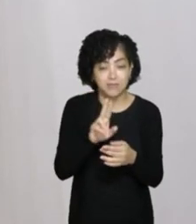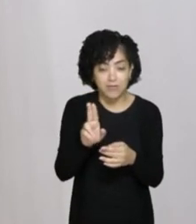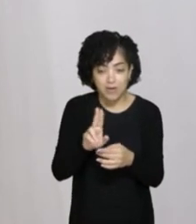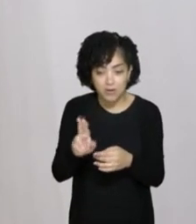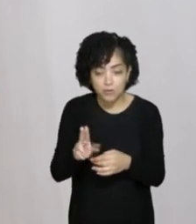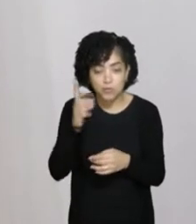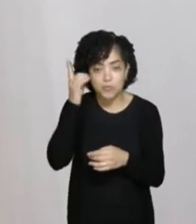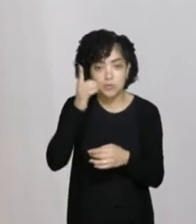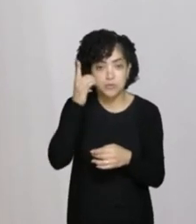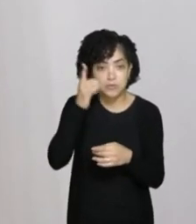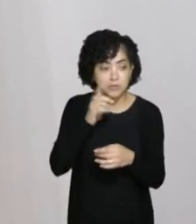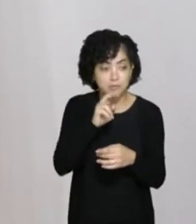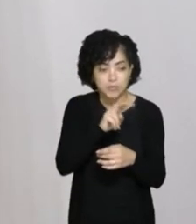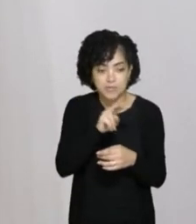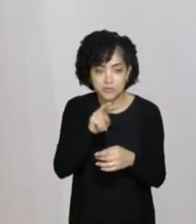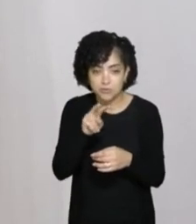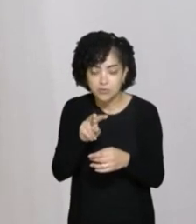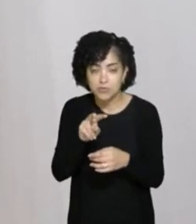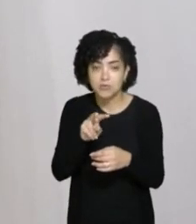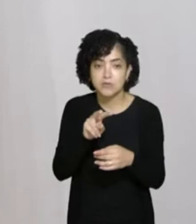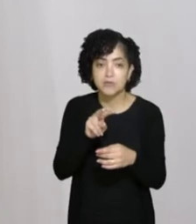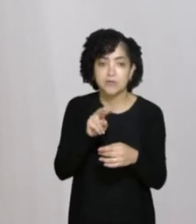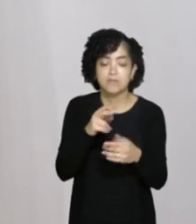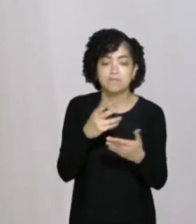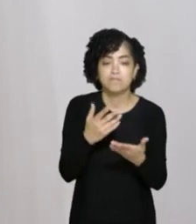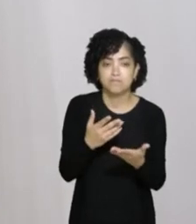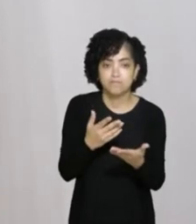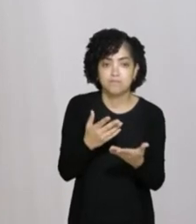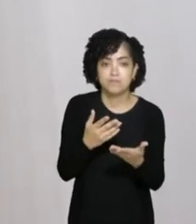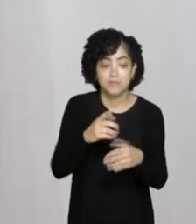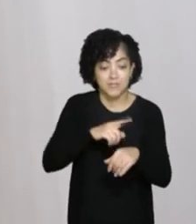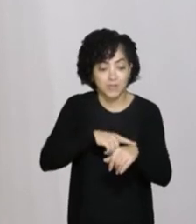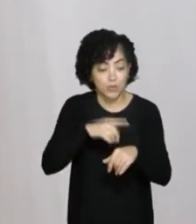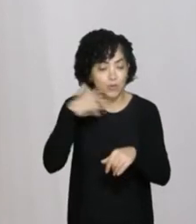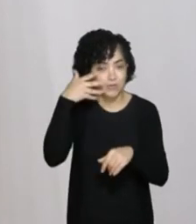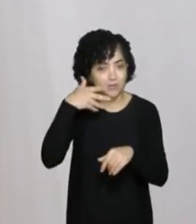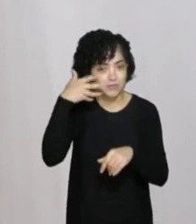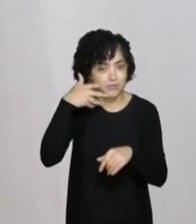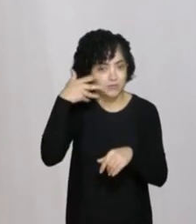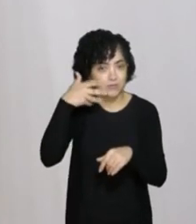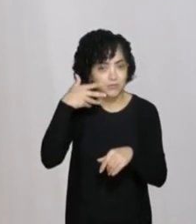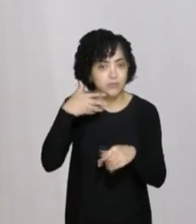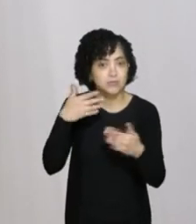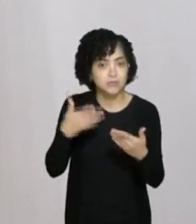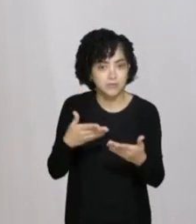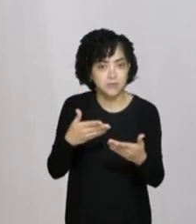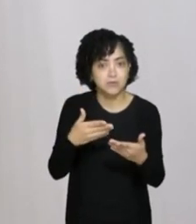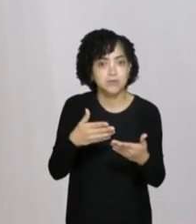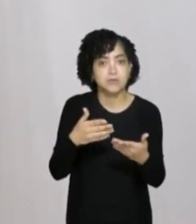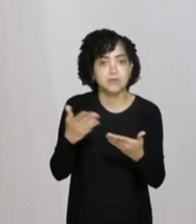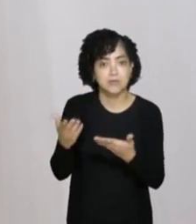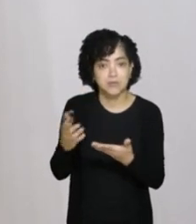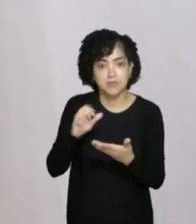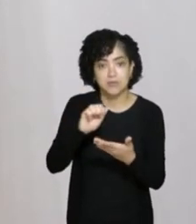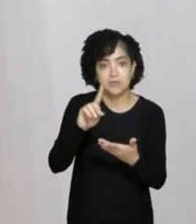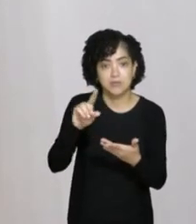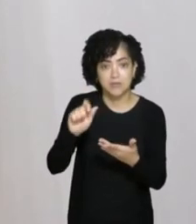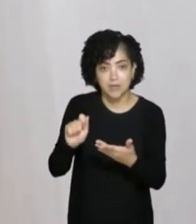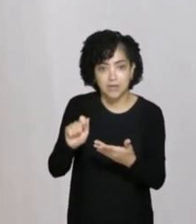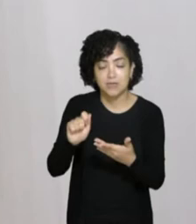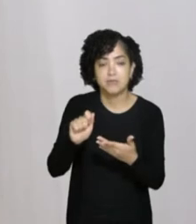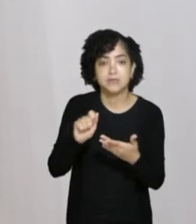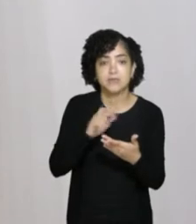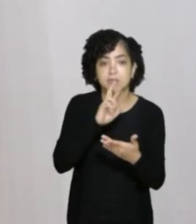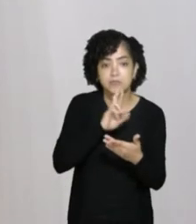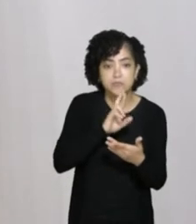não tinha visto a deputada Ada e o deputado Minotto na hora do discurso, né? Então, também citar aqui a Ada e o Minotto, que também representam